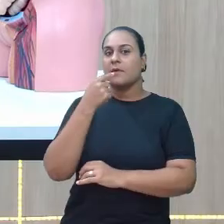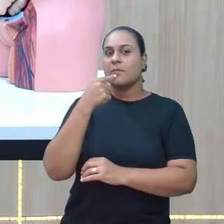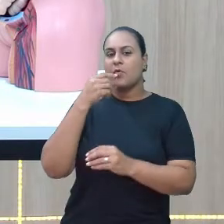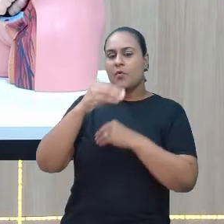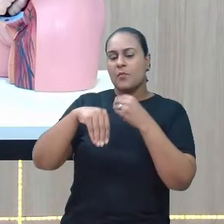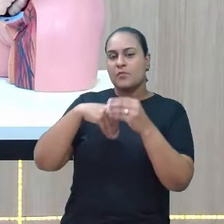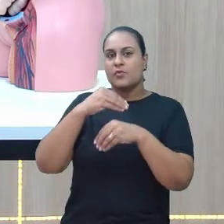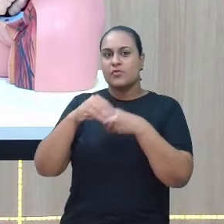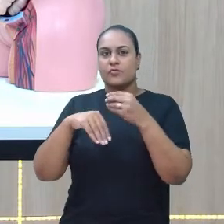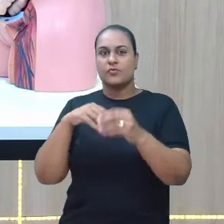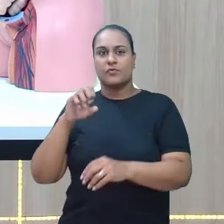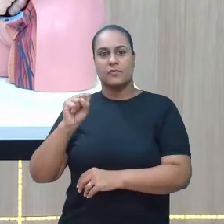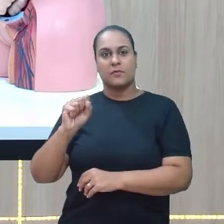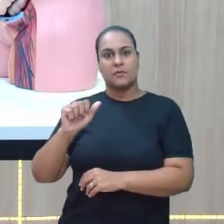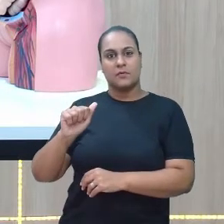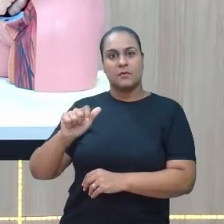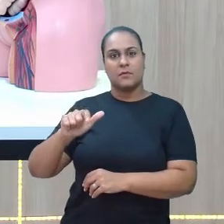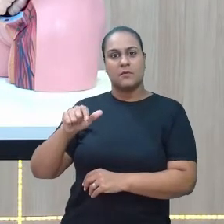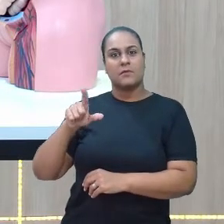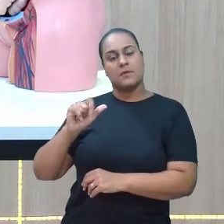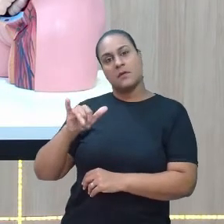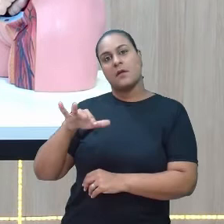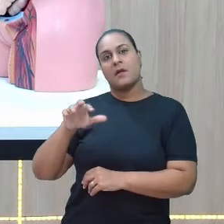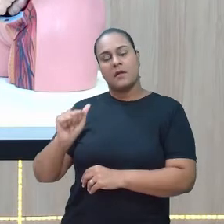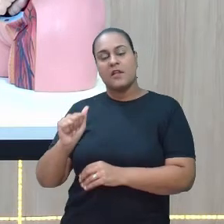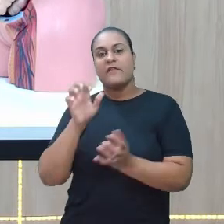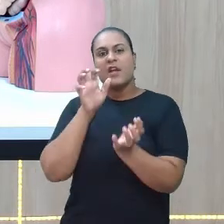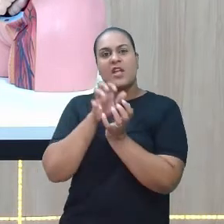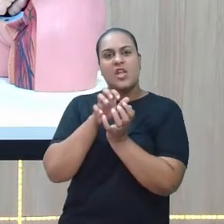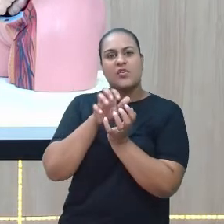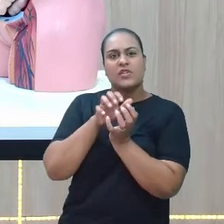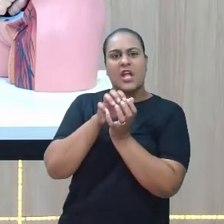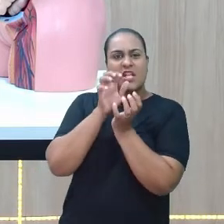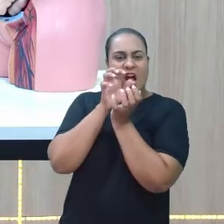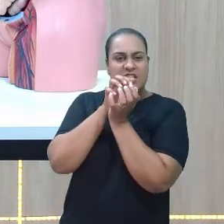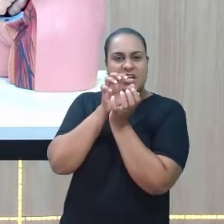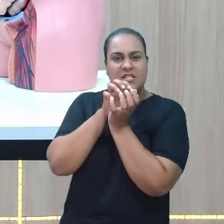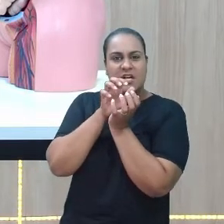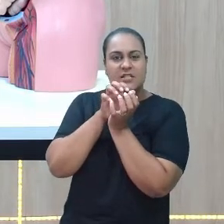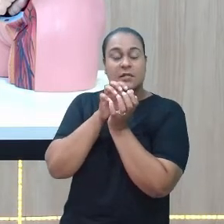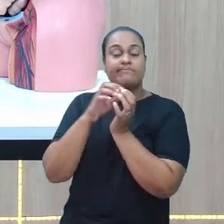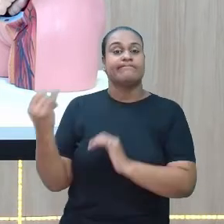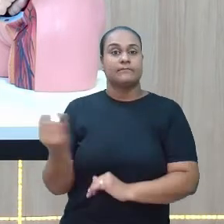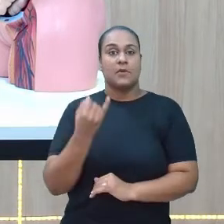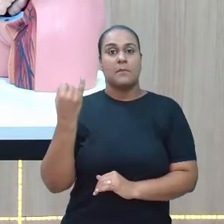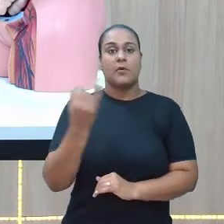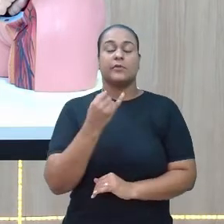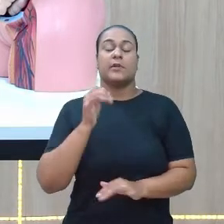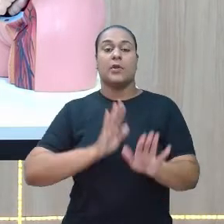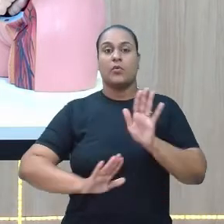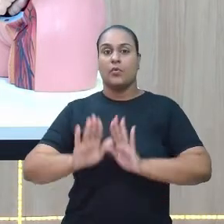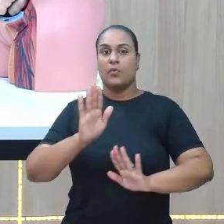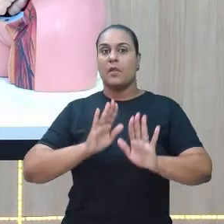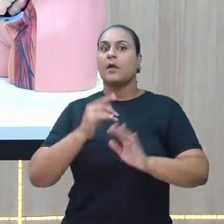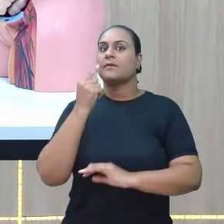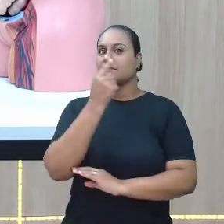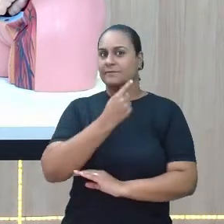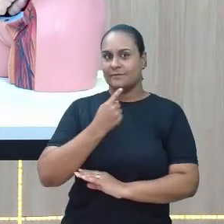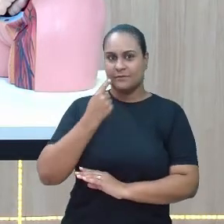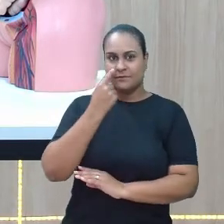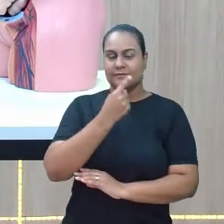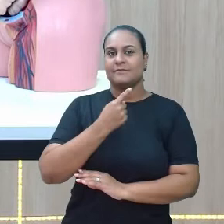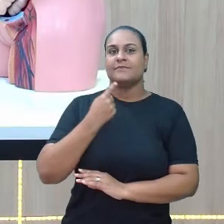a saliva e os dentes que trituram o alimento. Então, é importante que nós tenhamos cuidado com a boca,